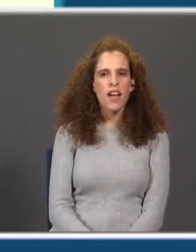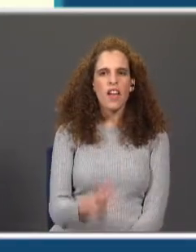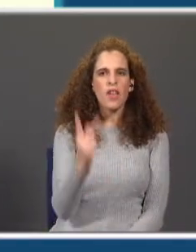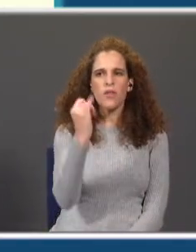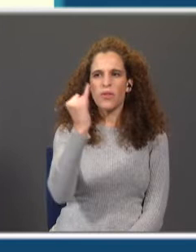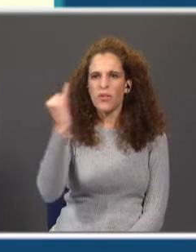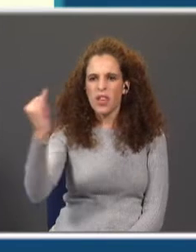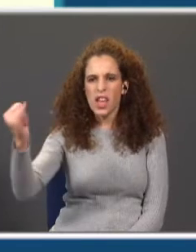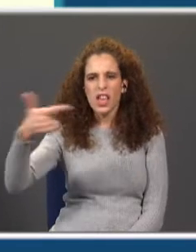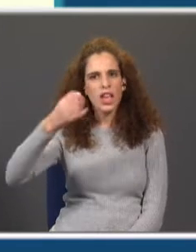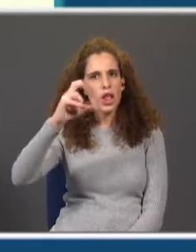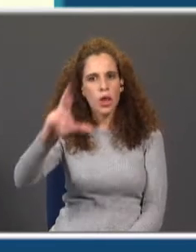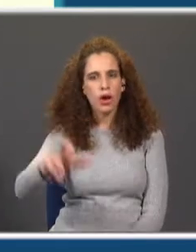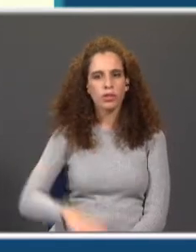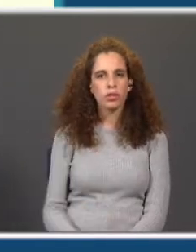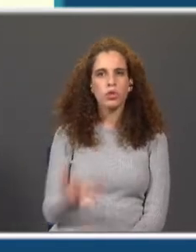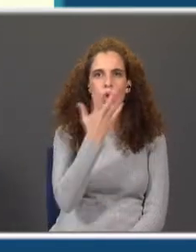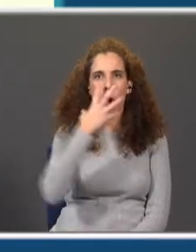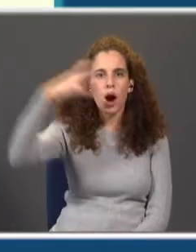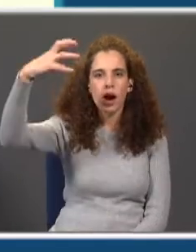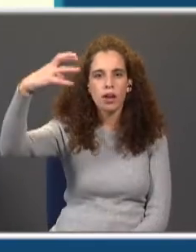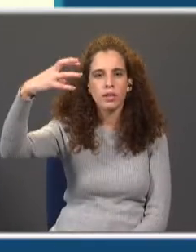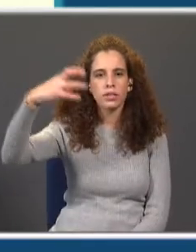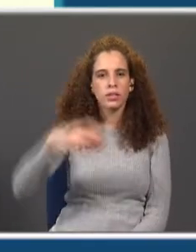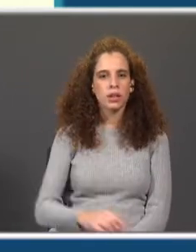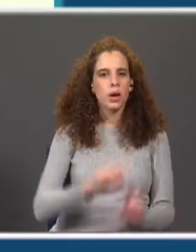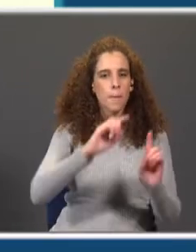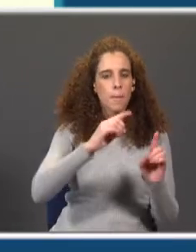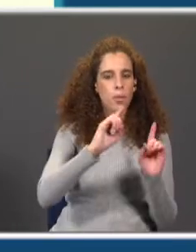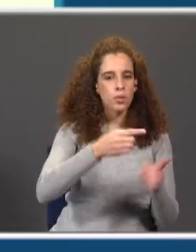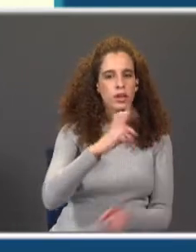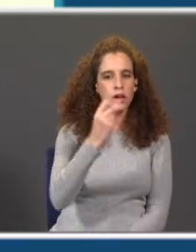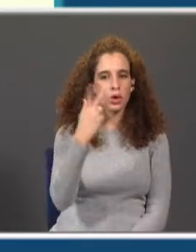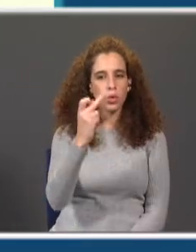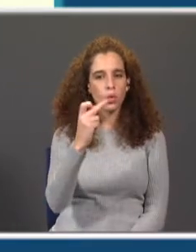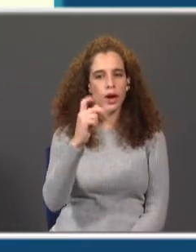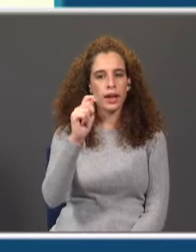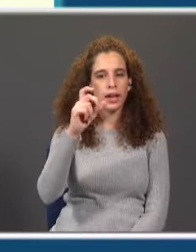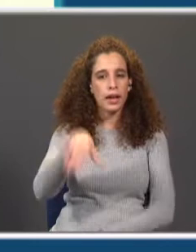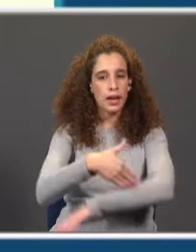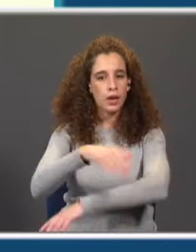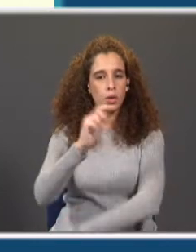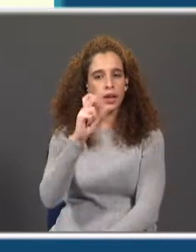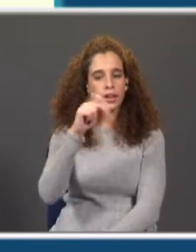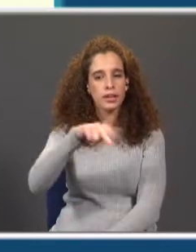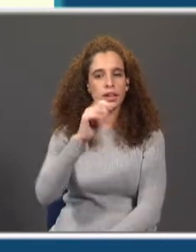Vítor! Num grito que, partindo da rua Ernesto da Silva, alcançava as cegonhas no cume das árvores mais altas